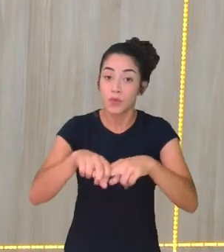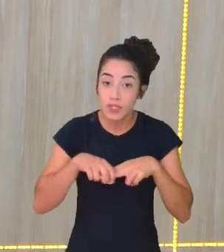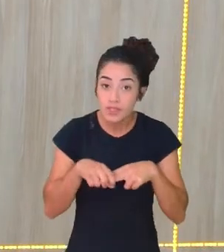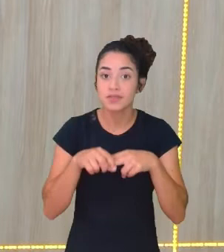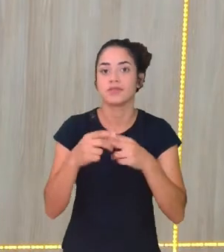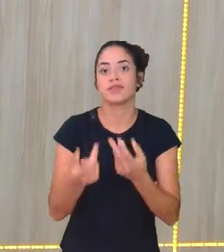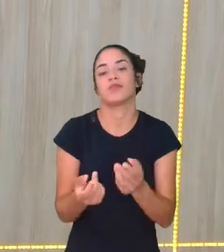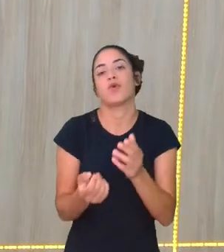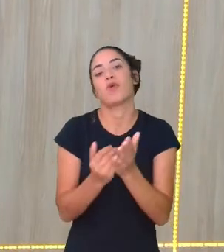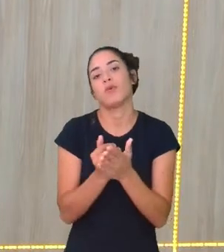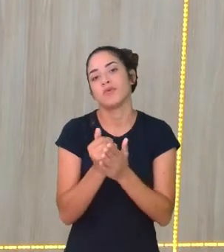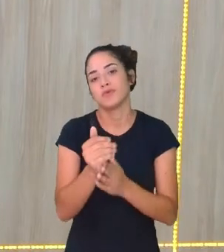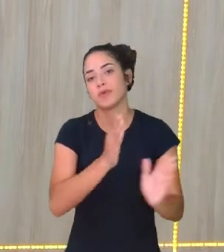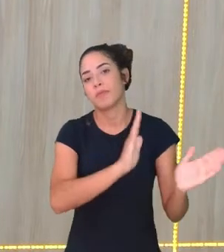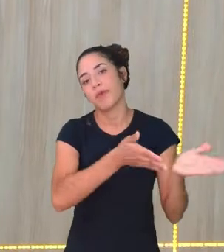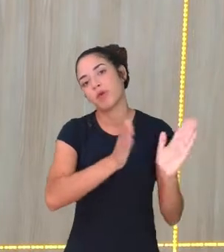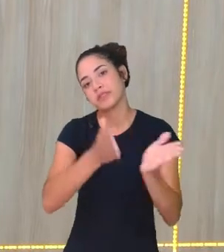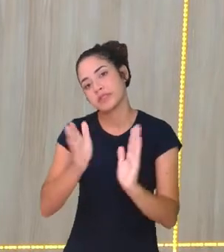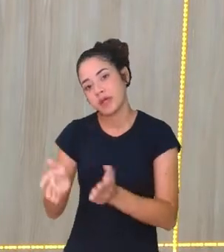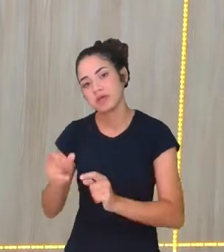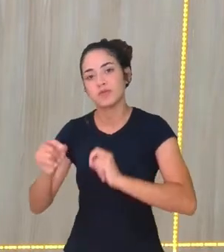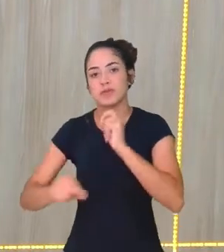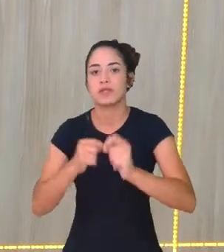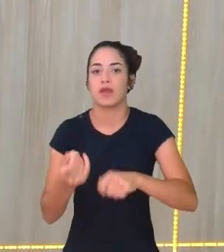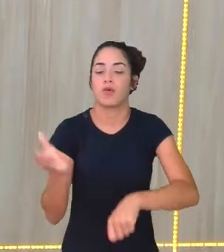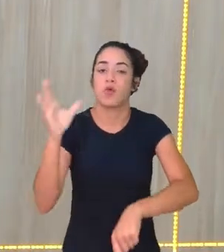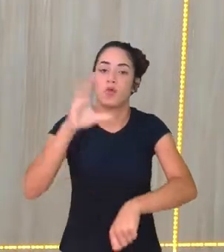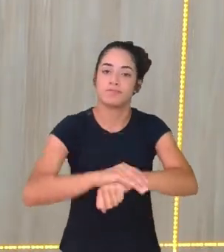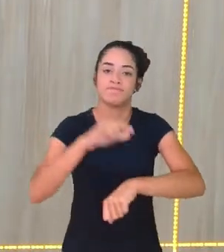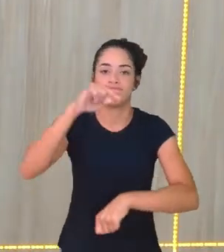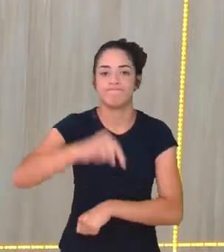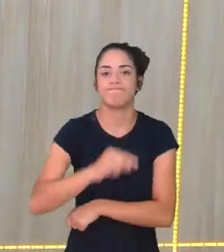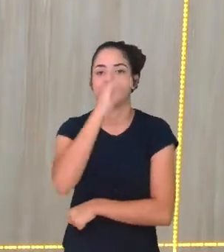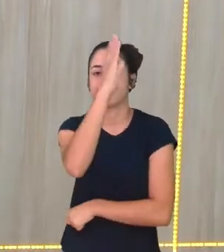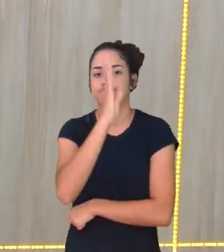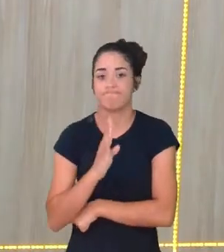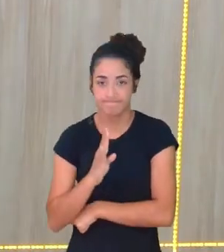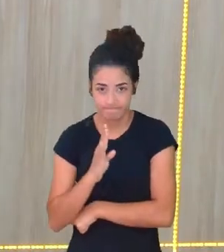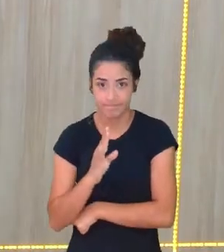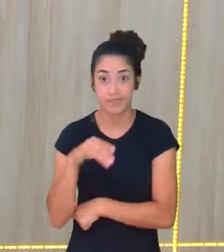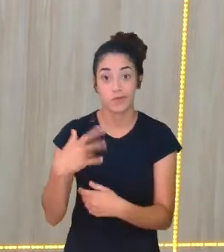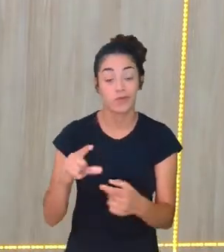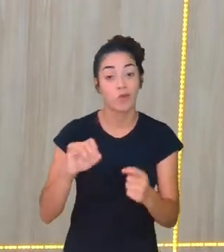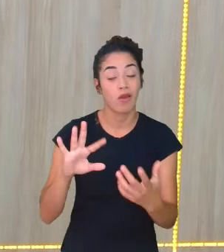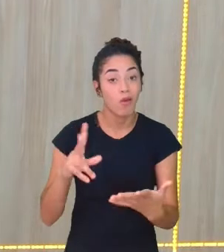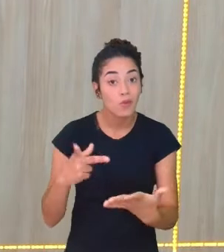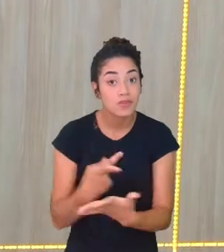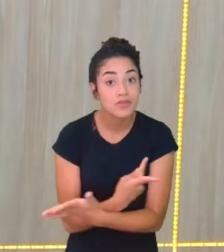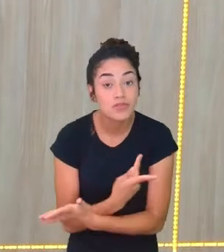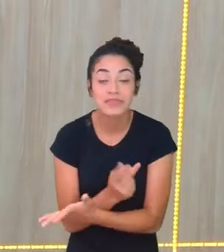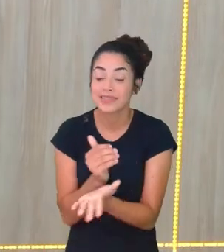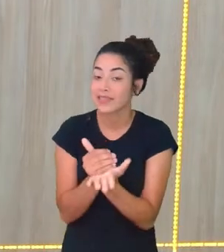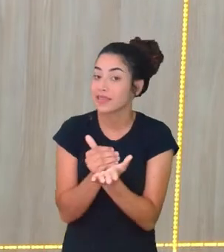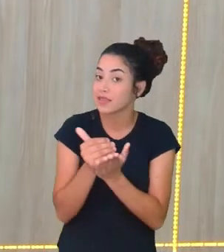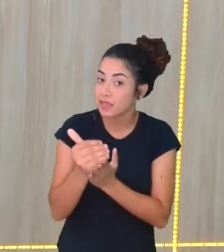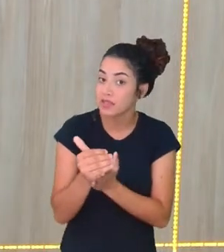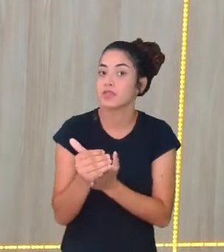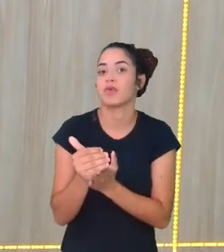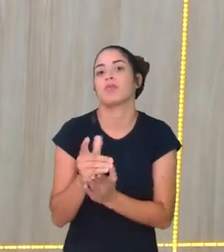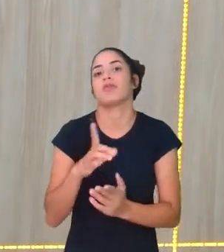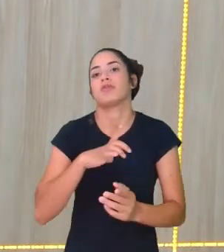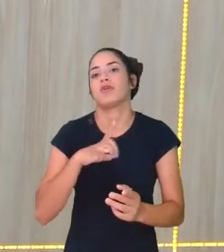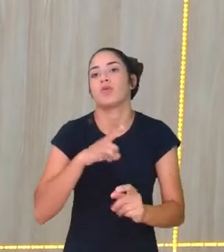do Brasil Então nesse sentido O que é que a gente vai ter inicialmente eles